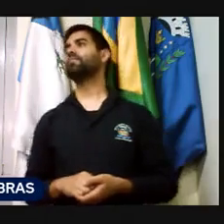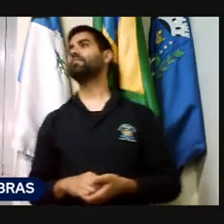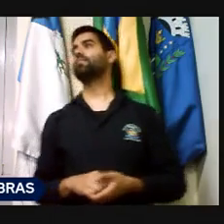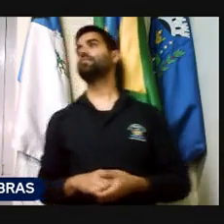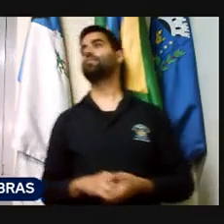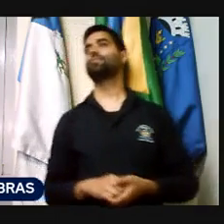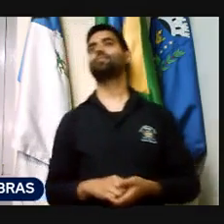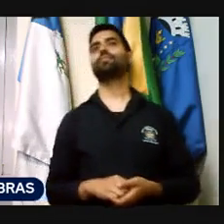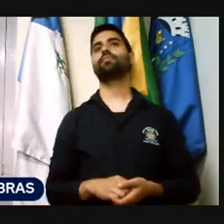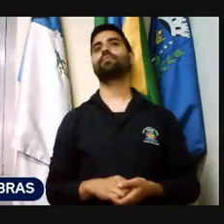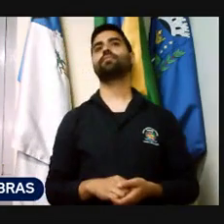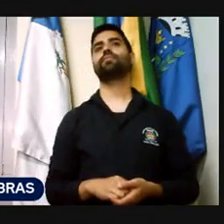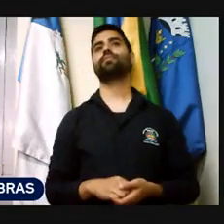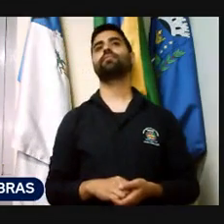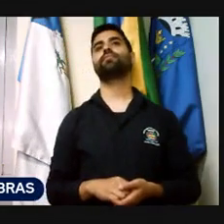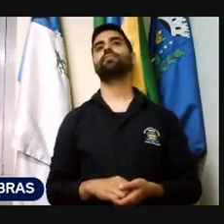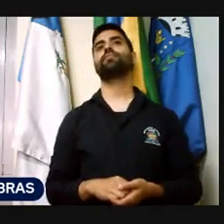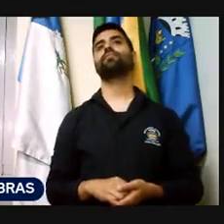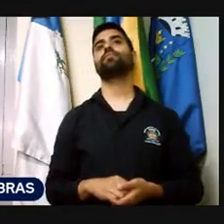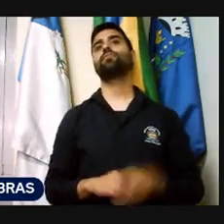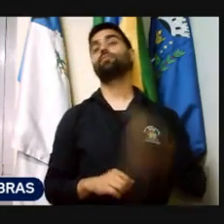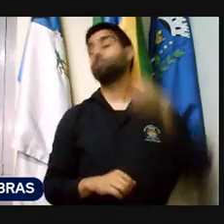Vereador Pedro Graça.